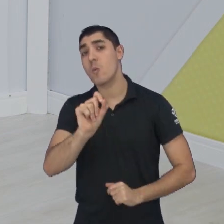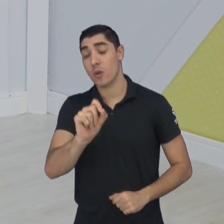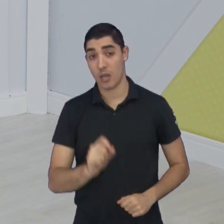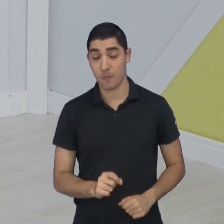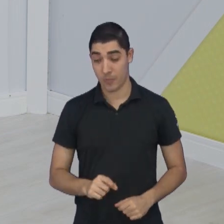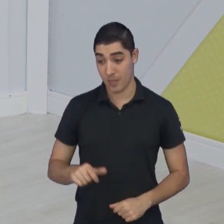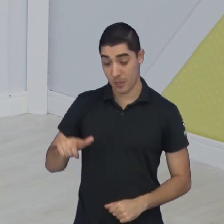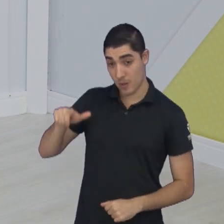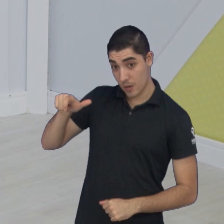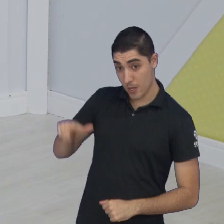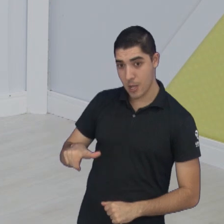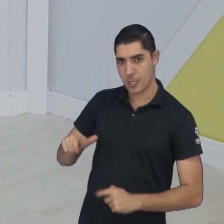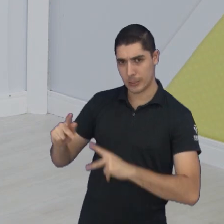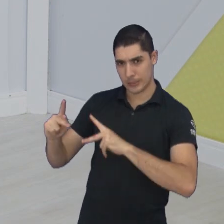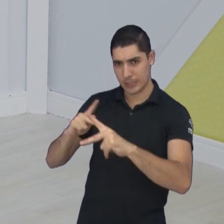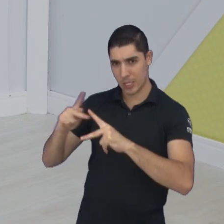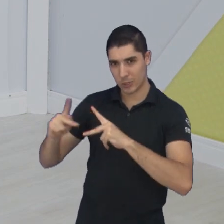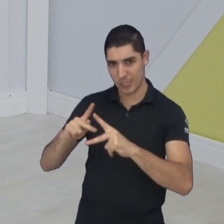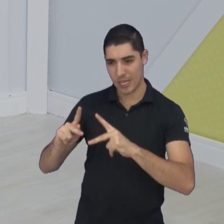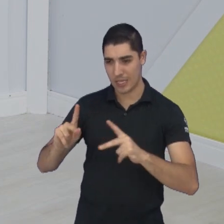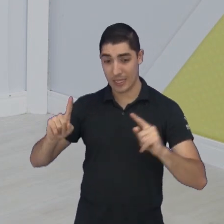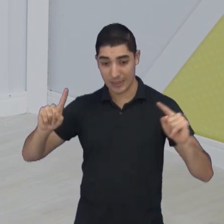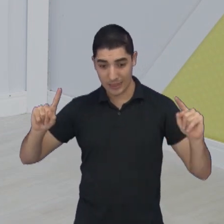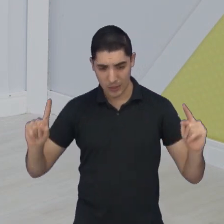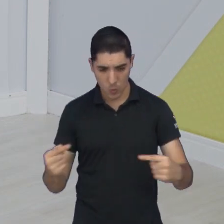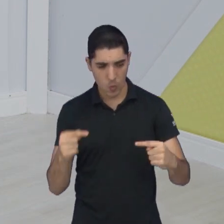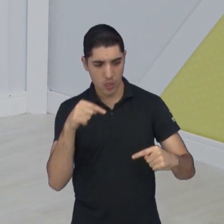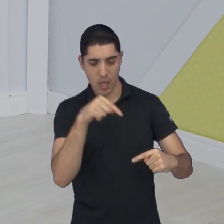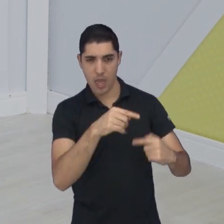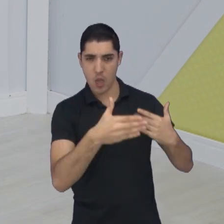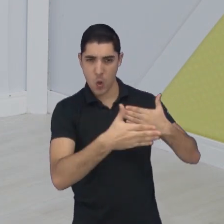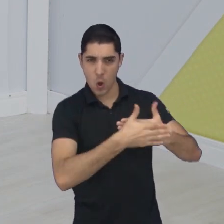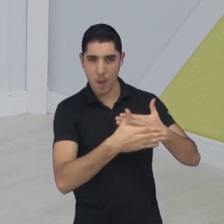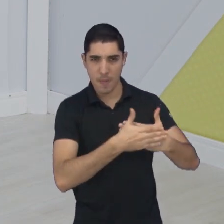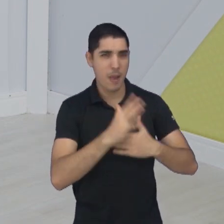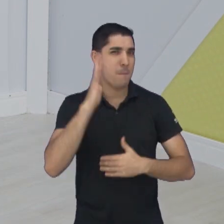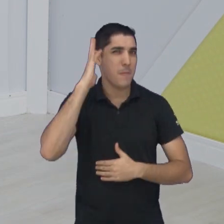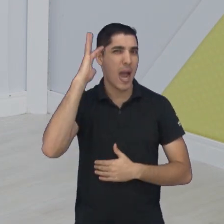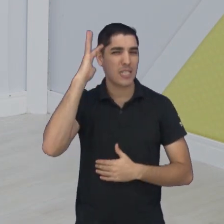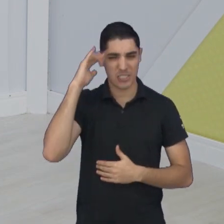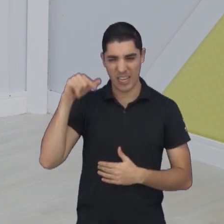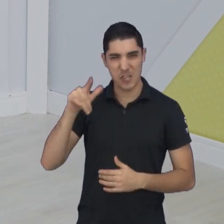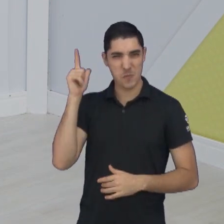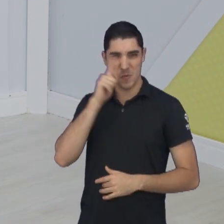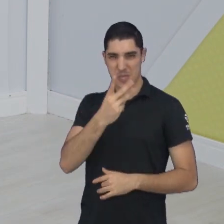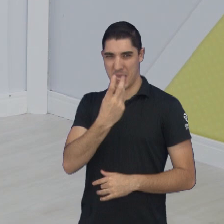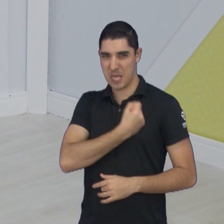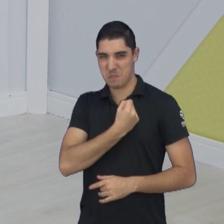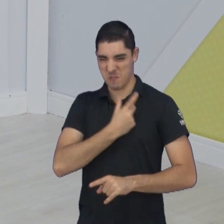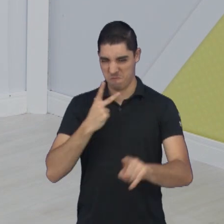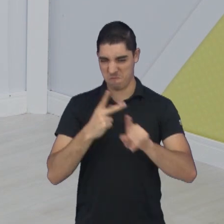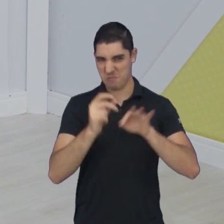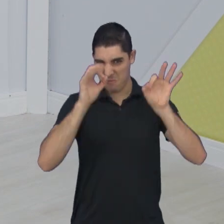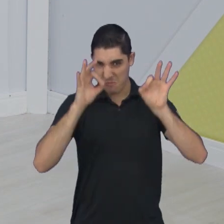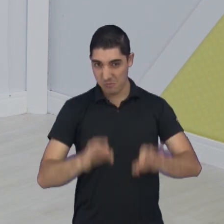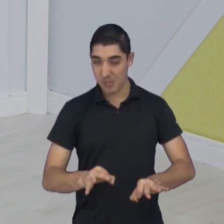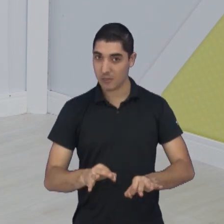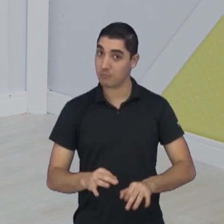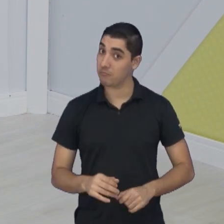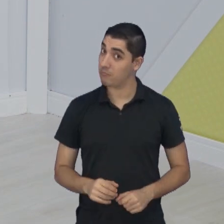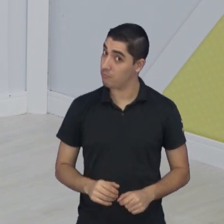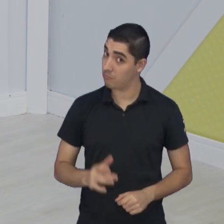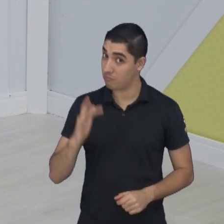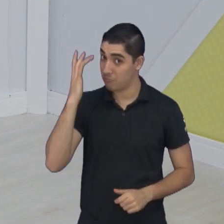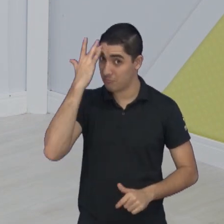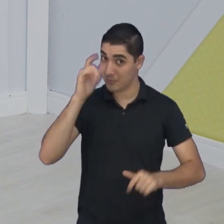São José enfrentar em casa o Lanterna Comercial, já pode colocar os 3 pontos no bolso da Águia do Vale? Sei não, hein? Se